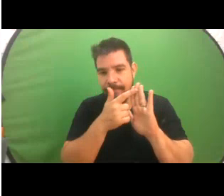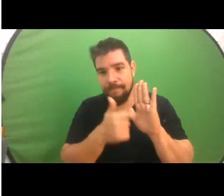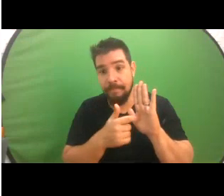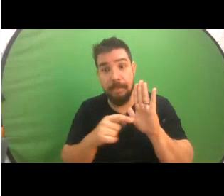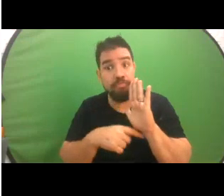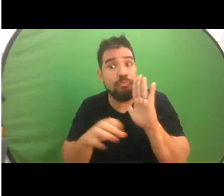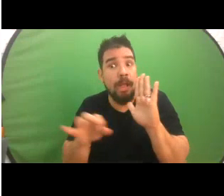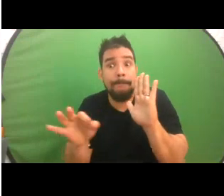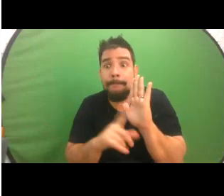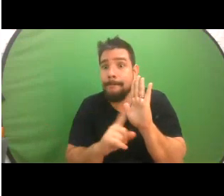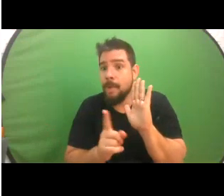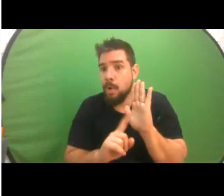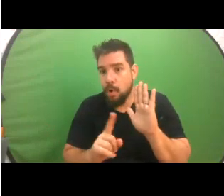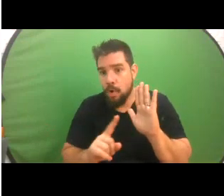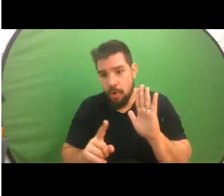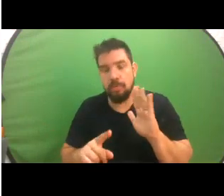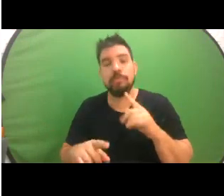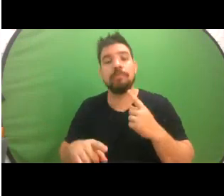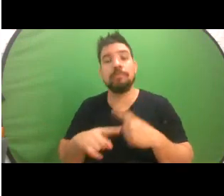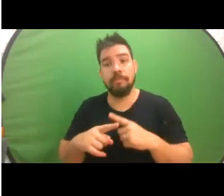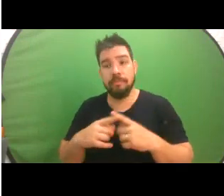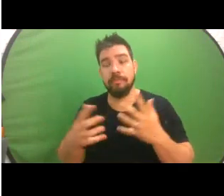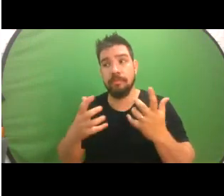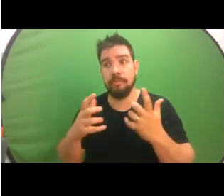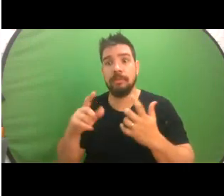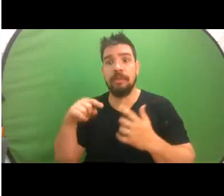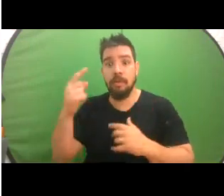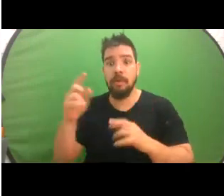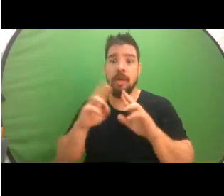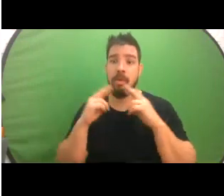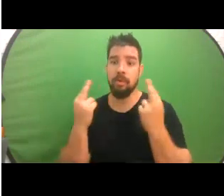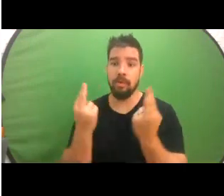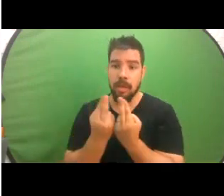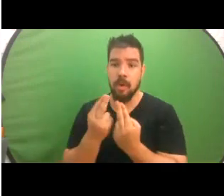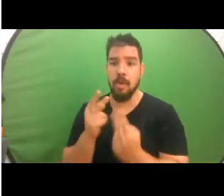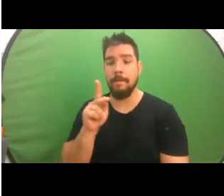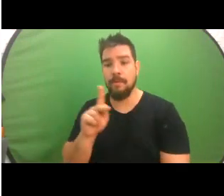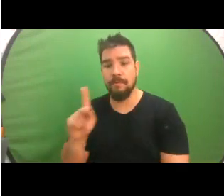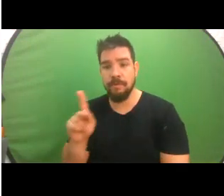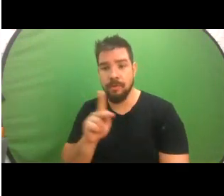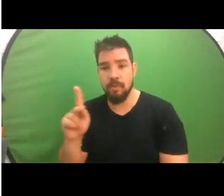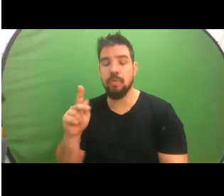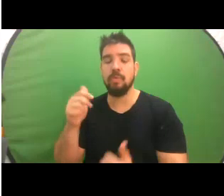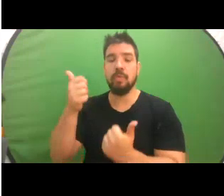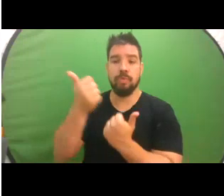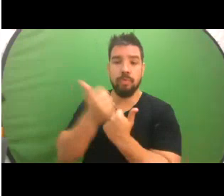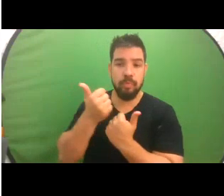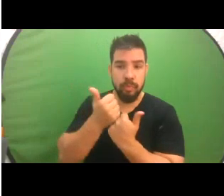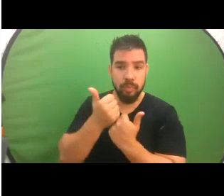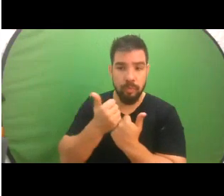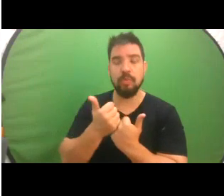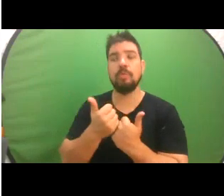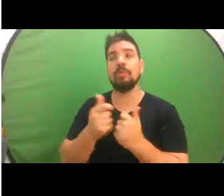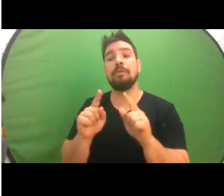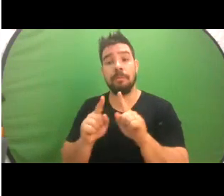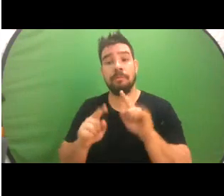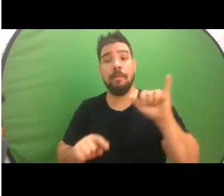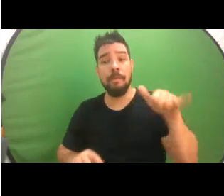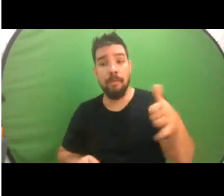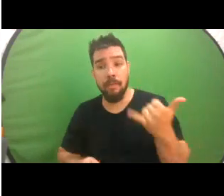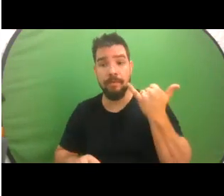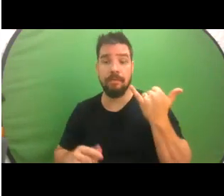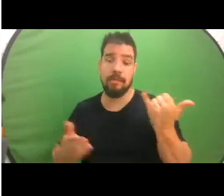Porque faremos, então, uma reunião final com os professores, com os tutores, né? E aproveitando esse